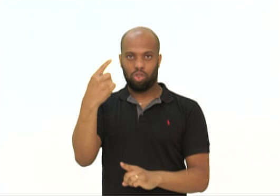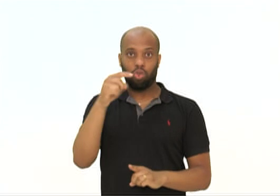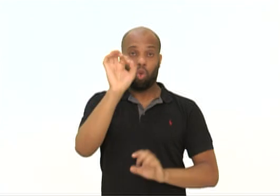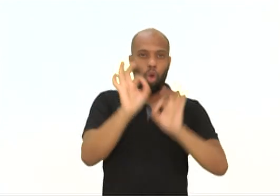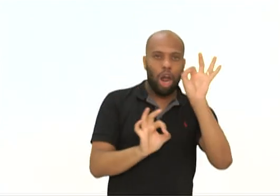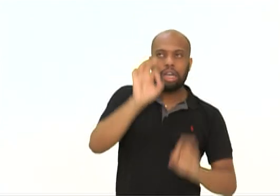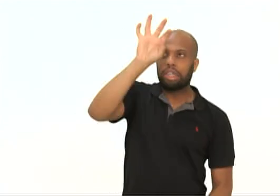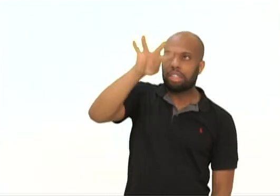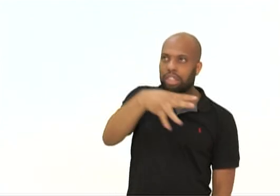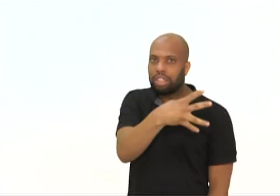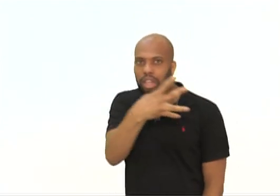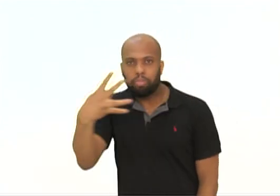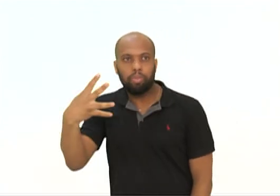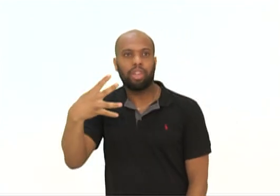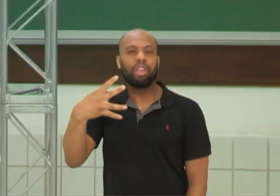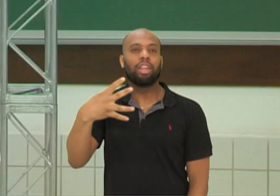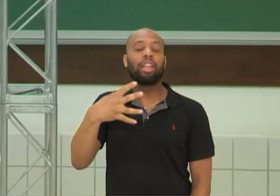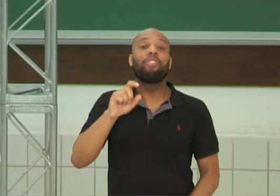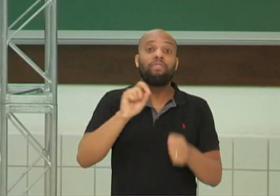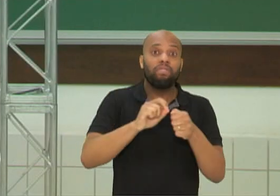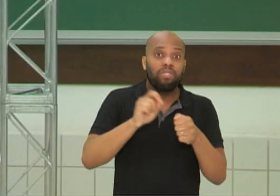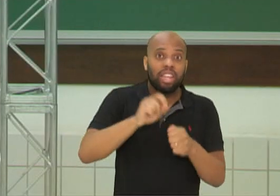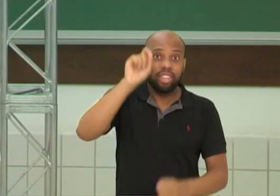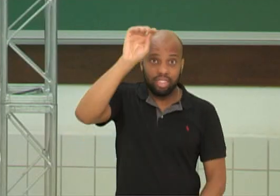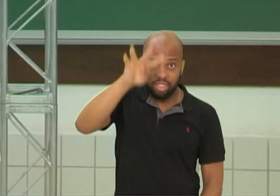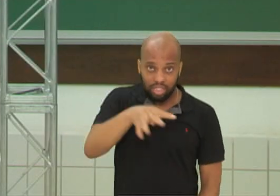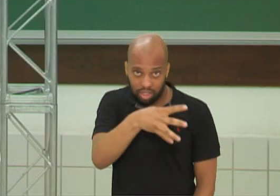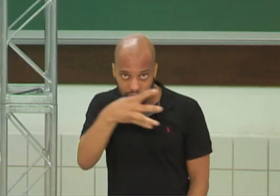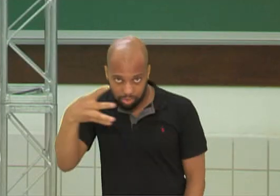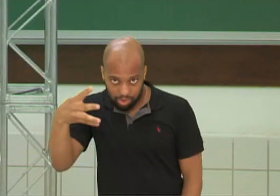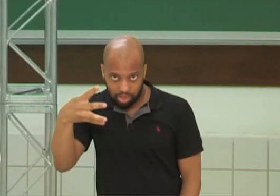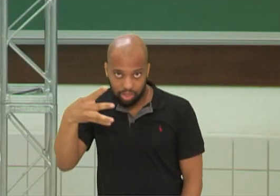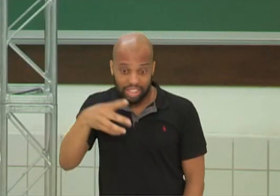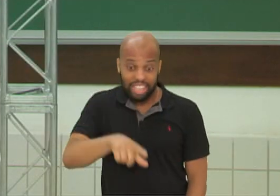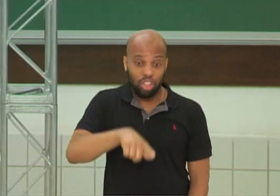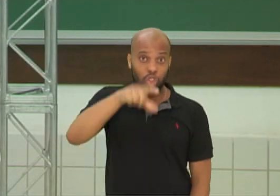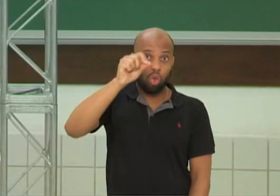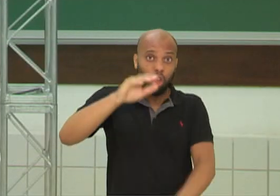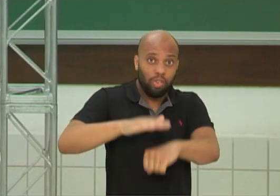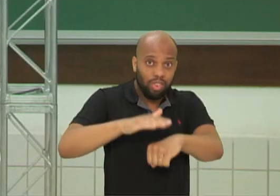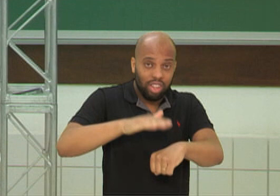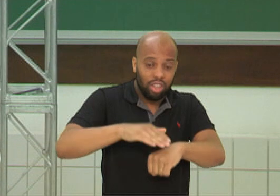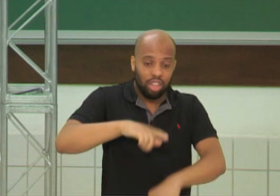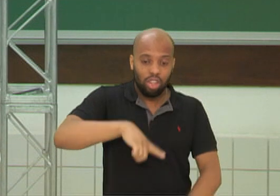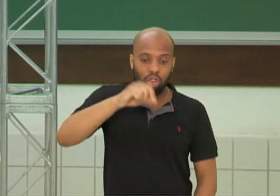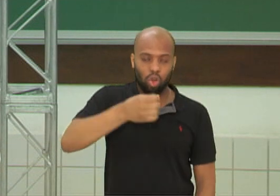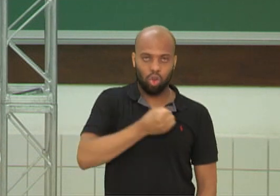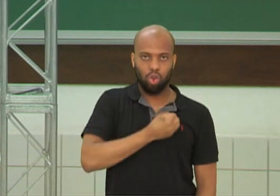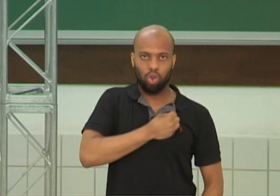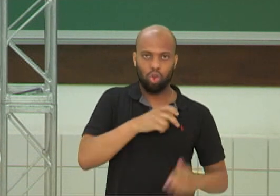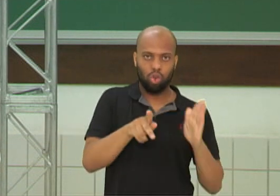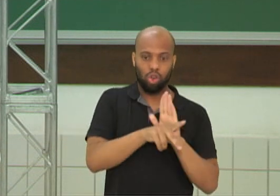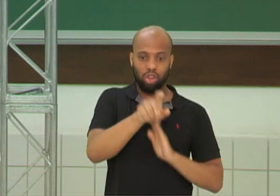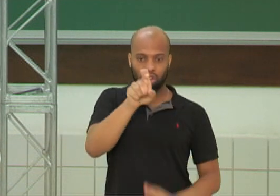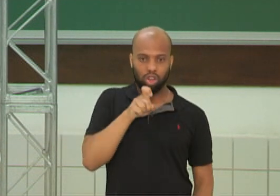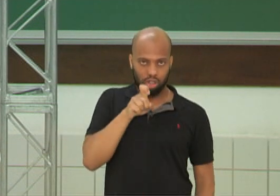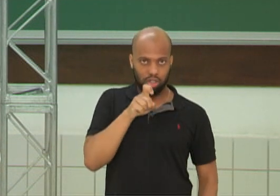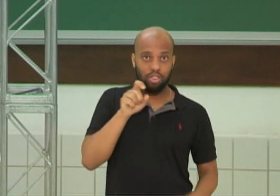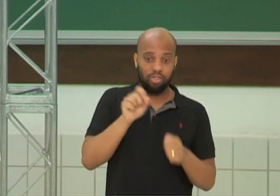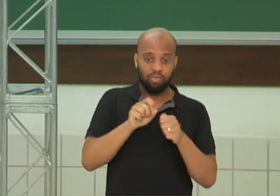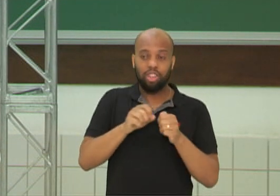Monta a tabela. Olha só, professor, aqui, ó. Monta a tabela. Escolhe os valores para x. Calcula os valores de